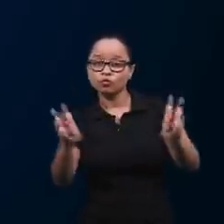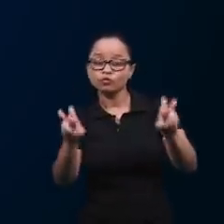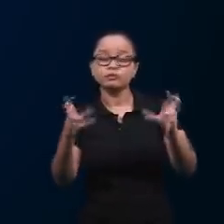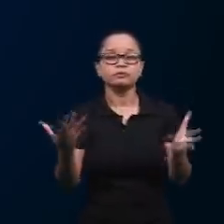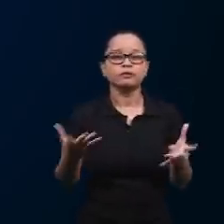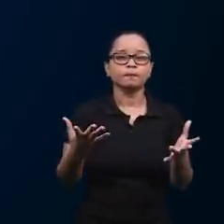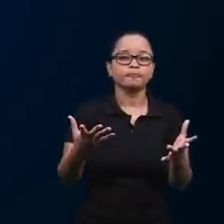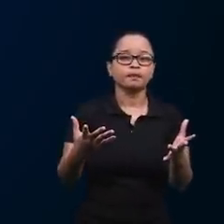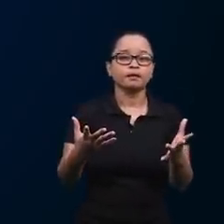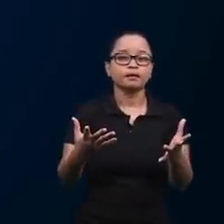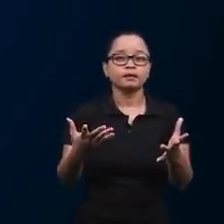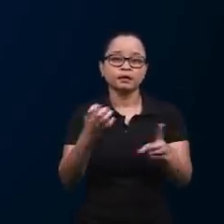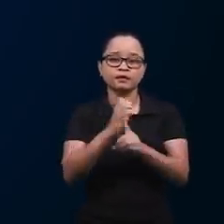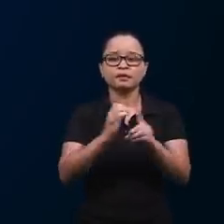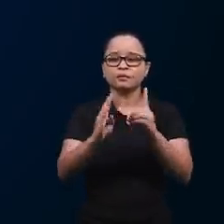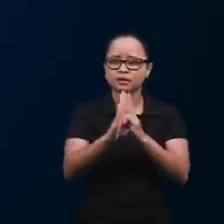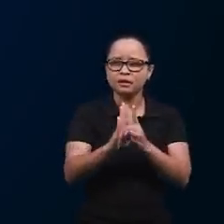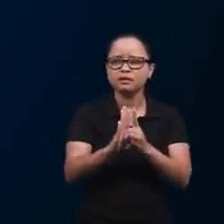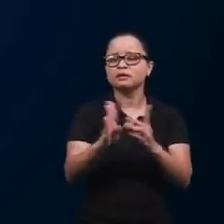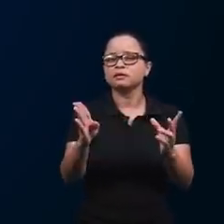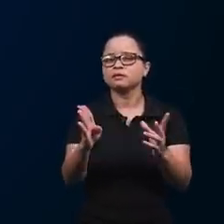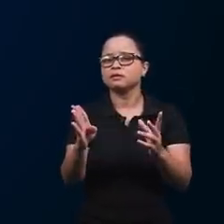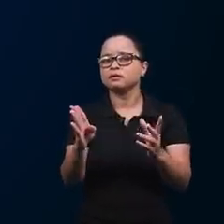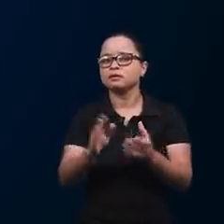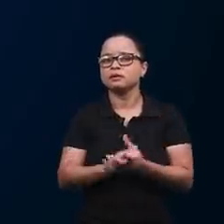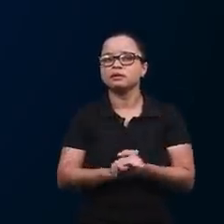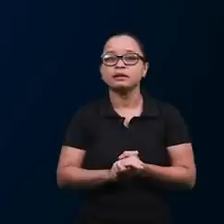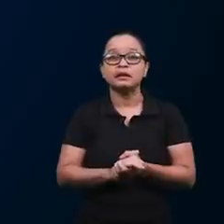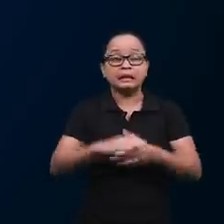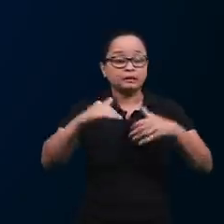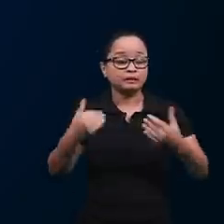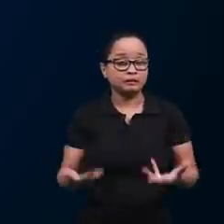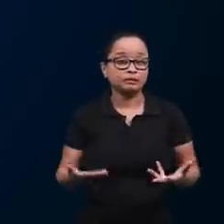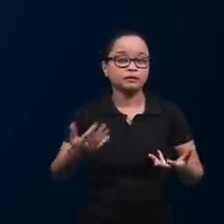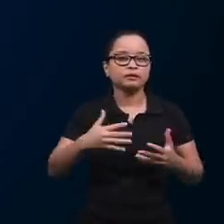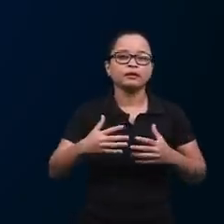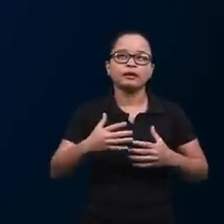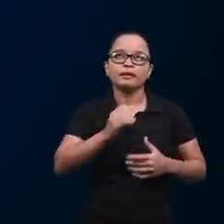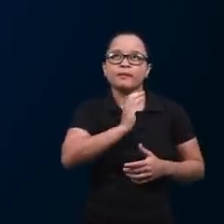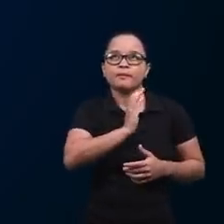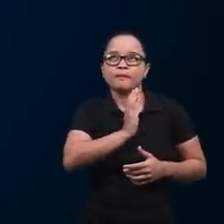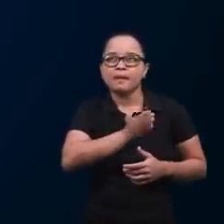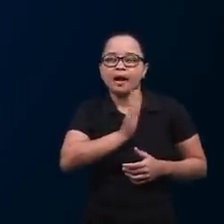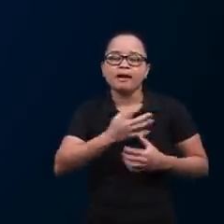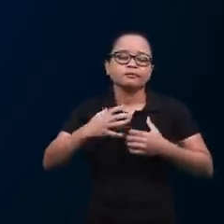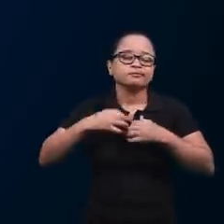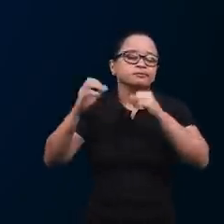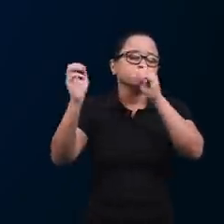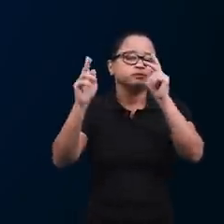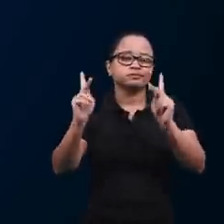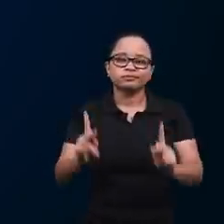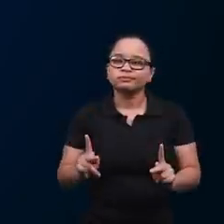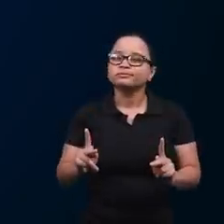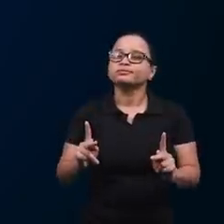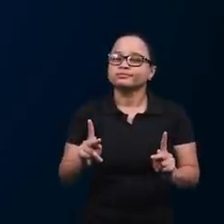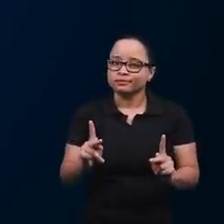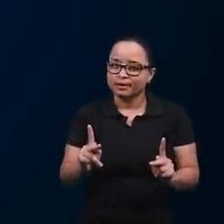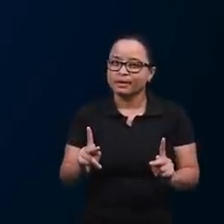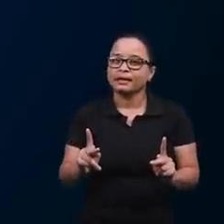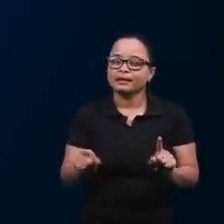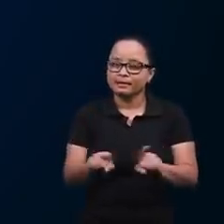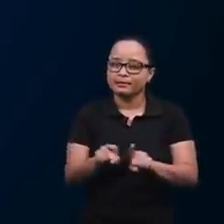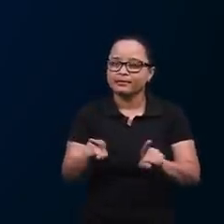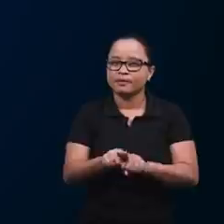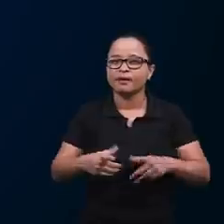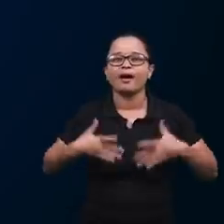tema né que foi levantado da Escola Bíblica Dominical E isso tem trazer do Paz ao coração das irmãs tem